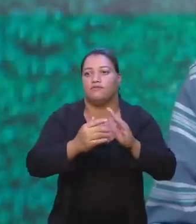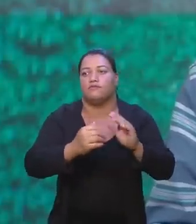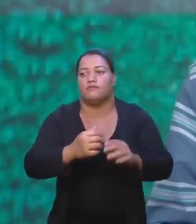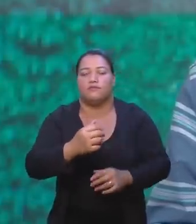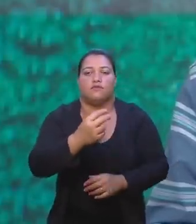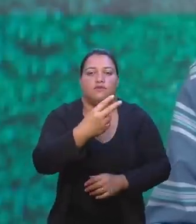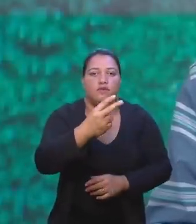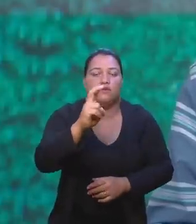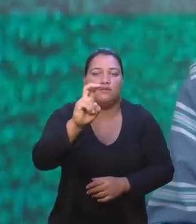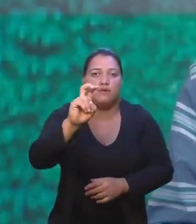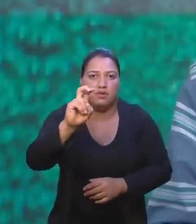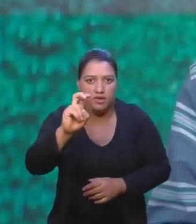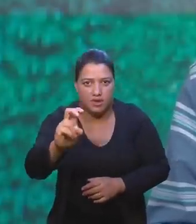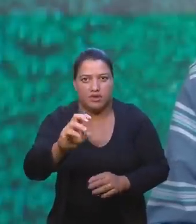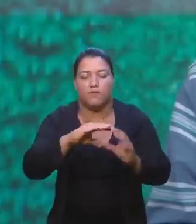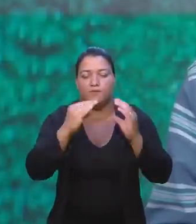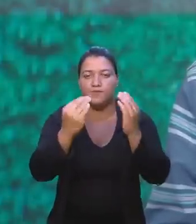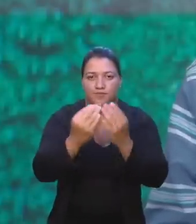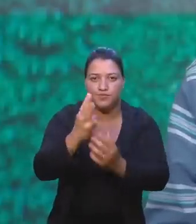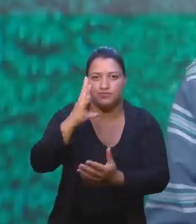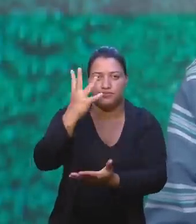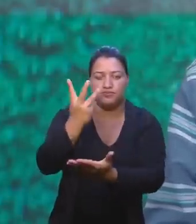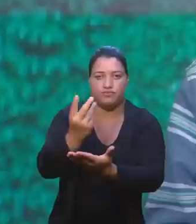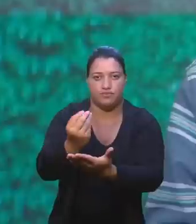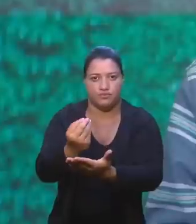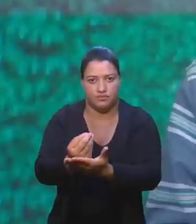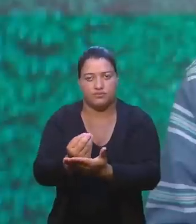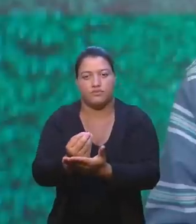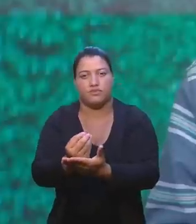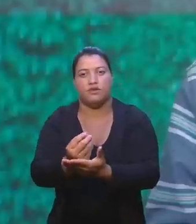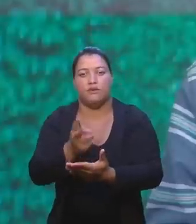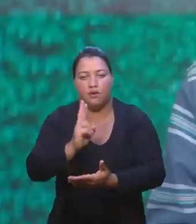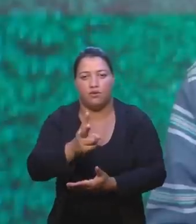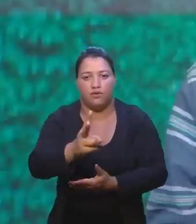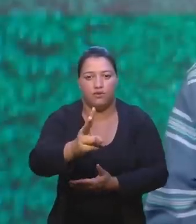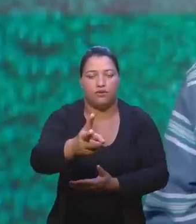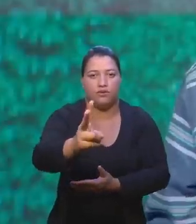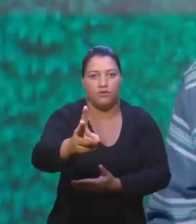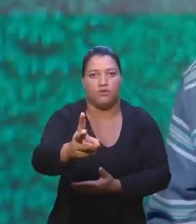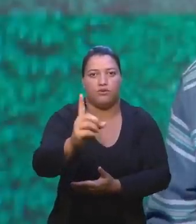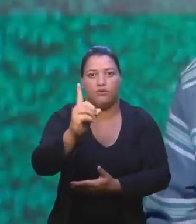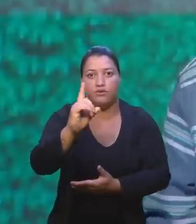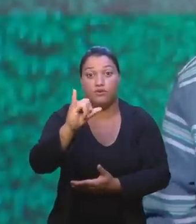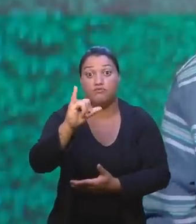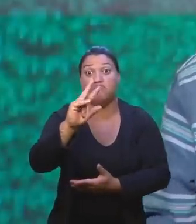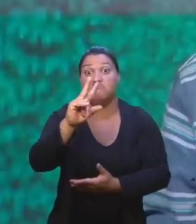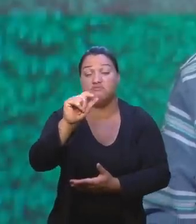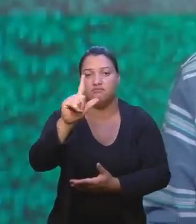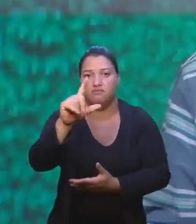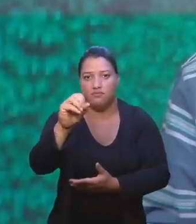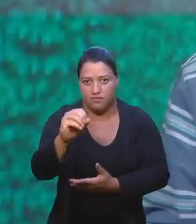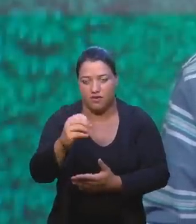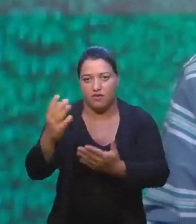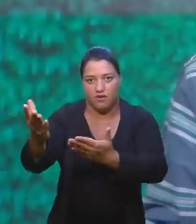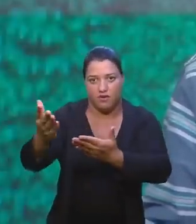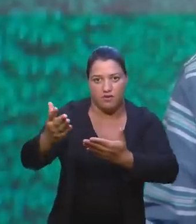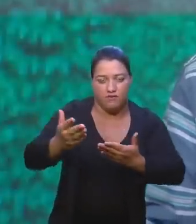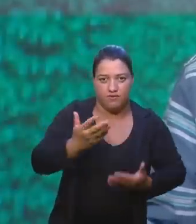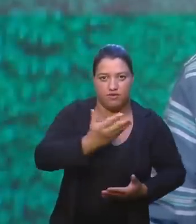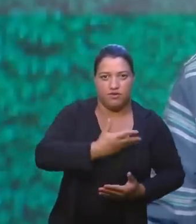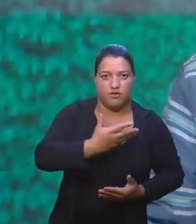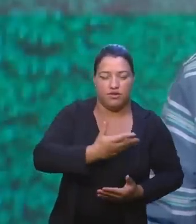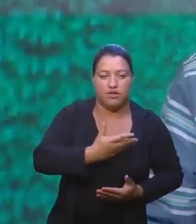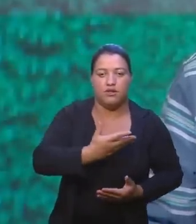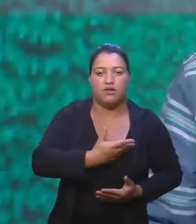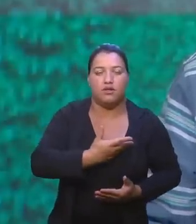25ª Conferência Estadual Espírita para a conferência que se seguirá com Divaldo Pereira Franco. Convidamos o nosso companheiro